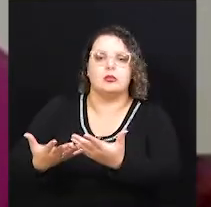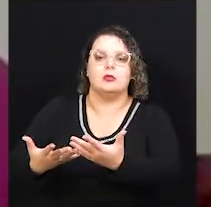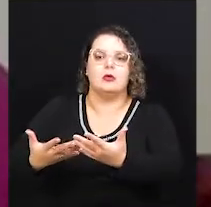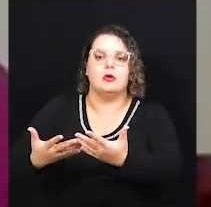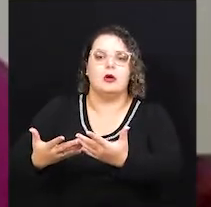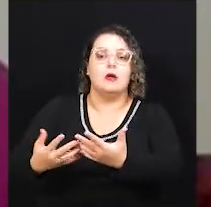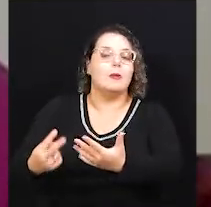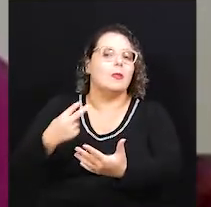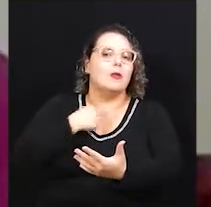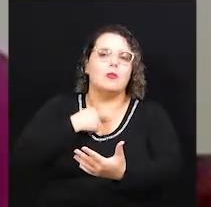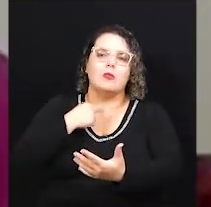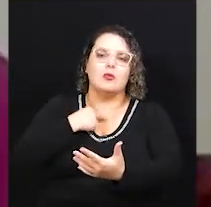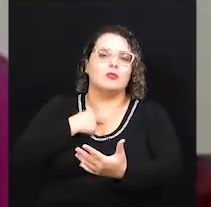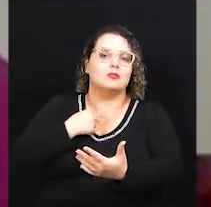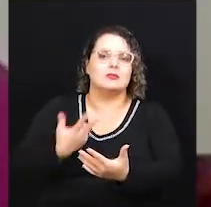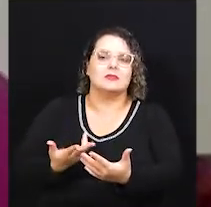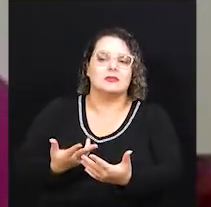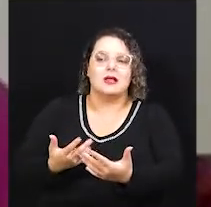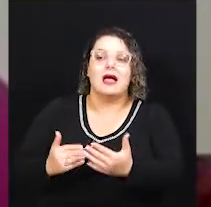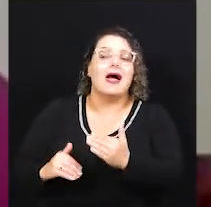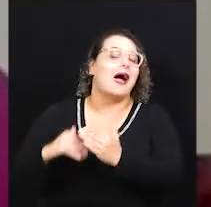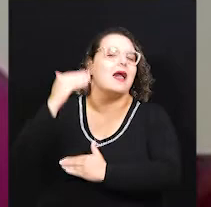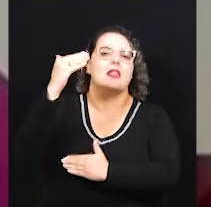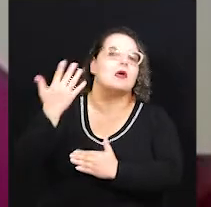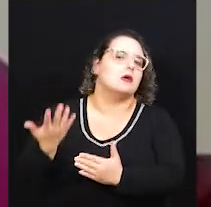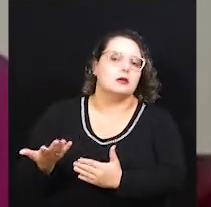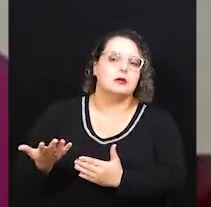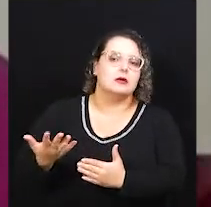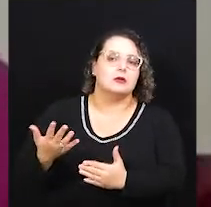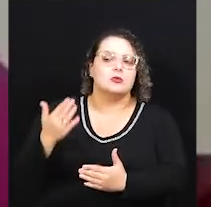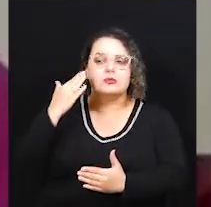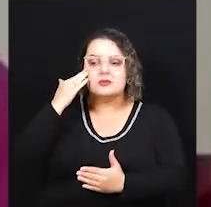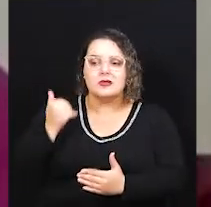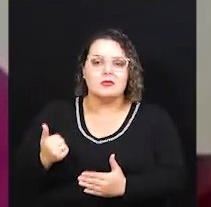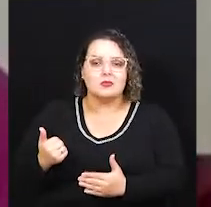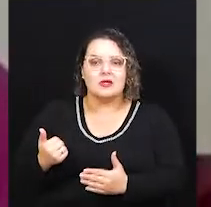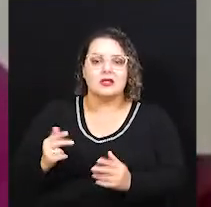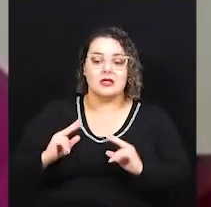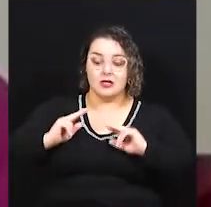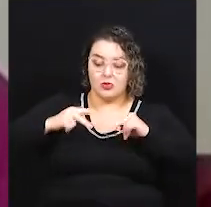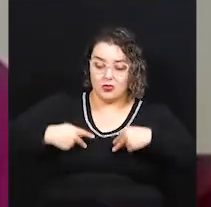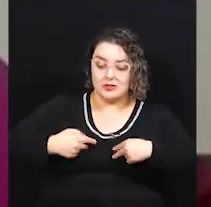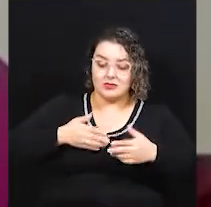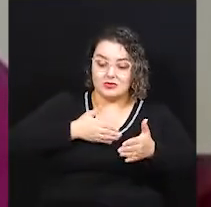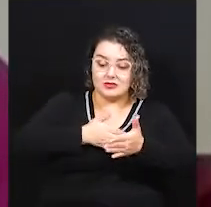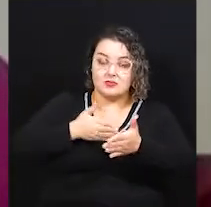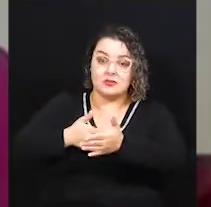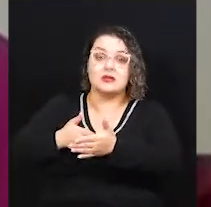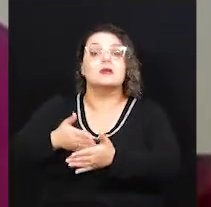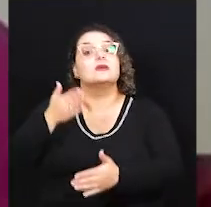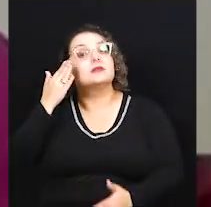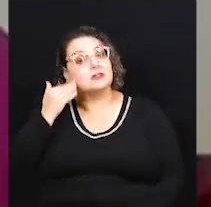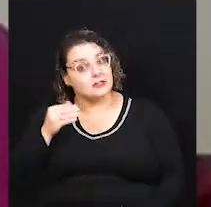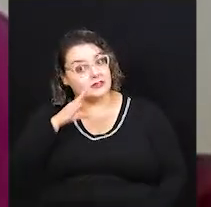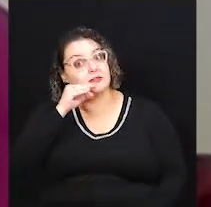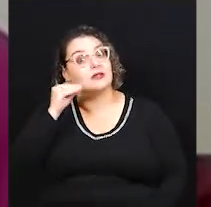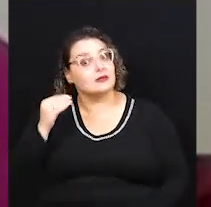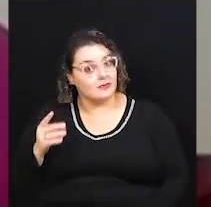do que se pode, não reconhecer os limites pessoais também. Eu sei que isso para um adolescente às vezes é difícil, né?